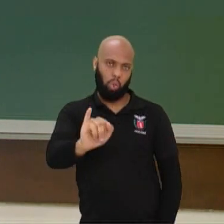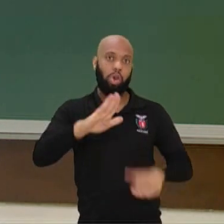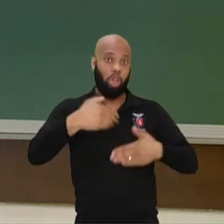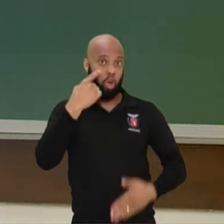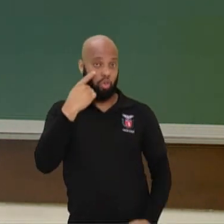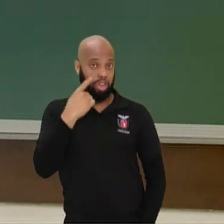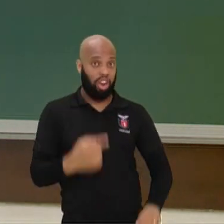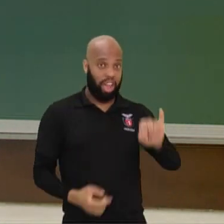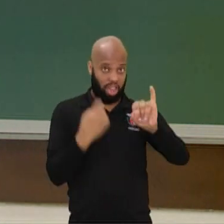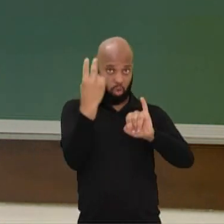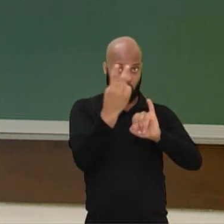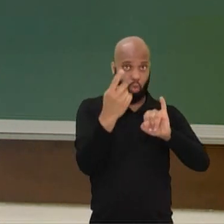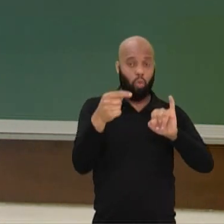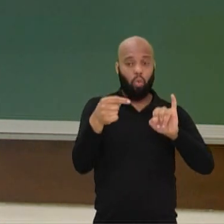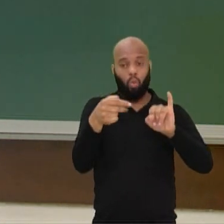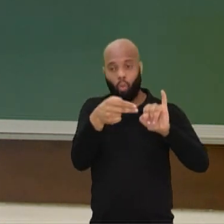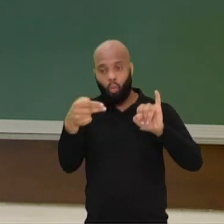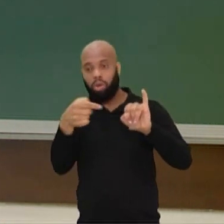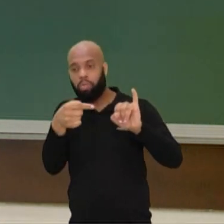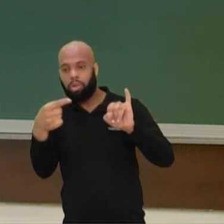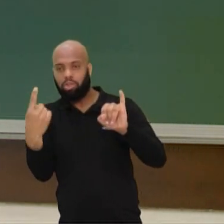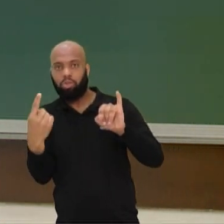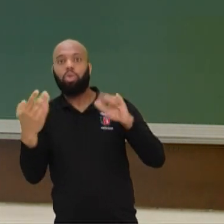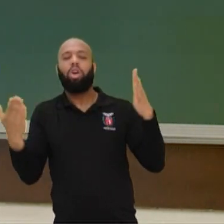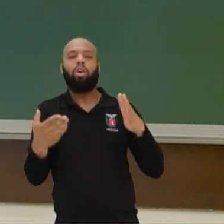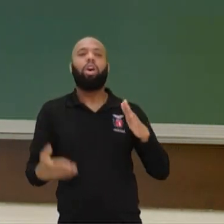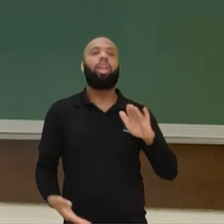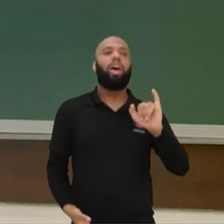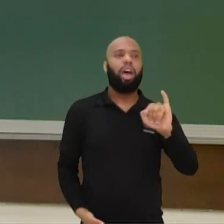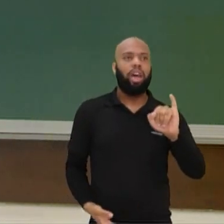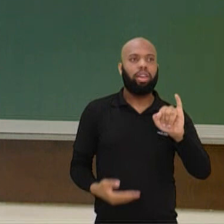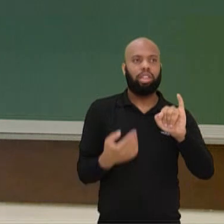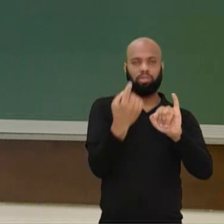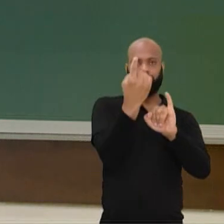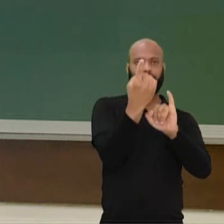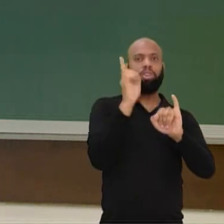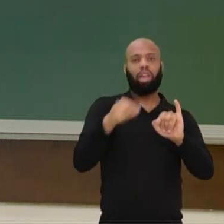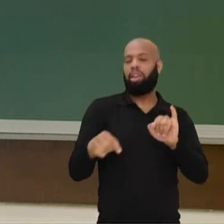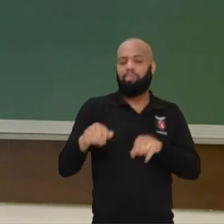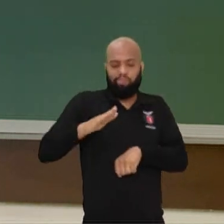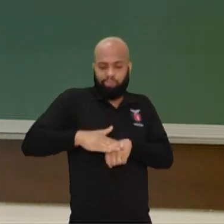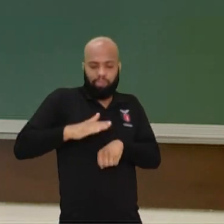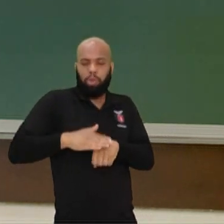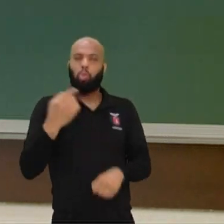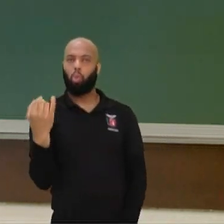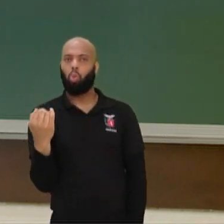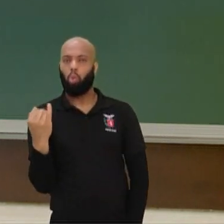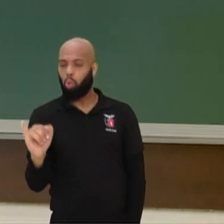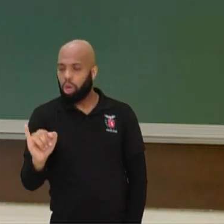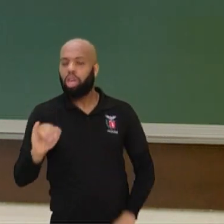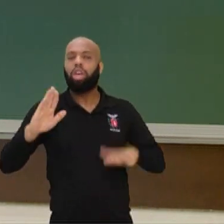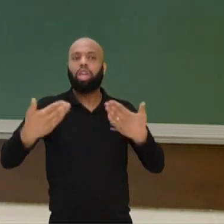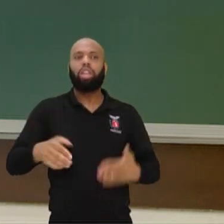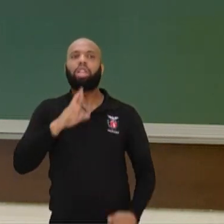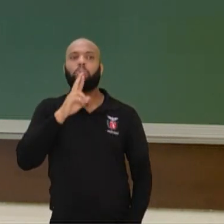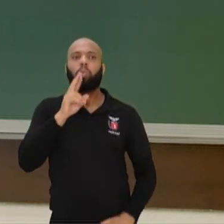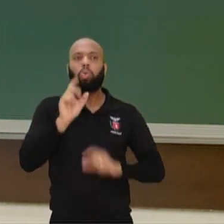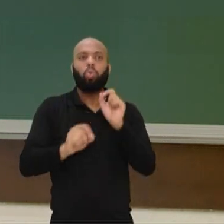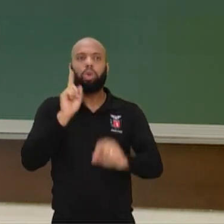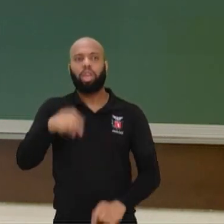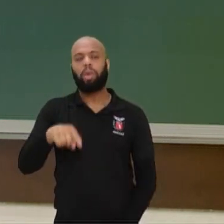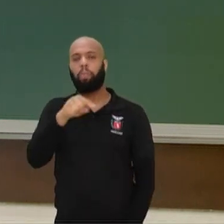vale menos 1. I elevado a 1 é o próprio i. Então, isso resulta em menos